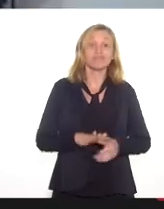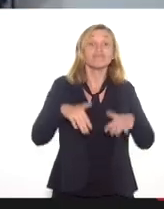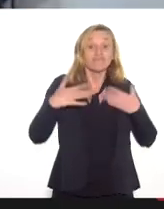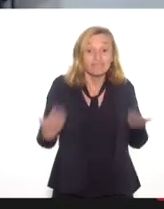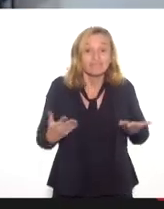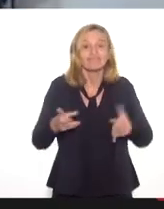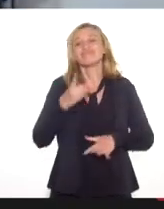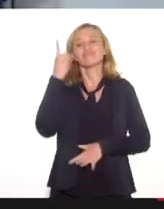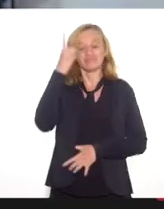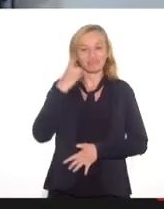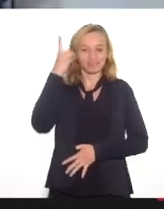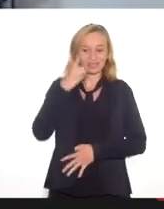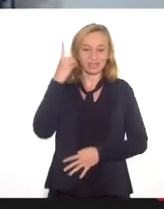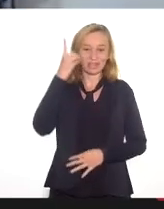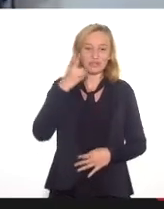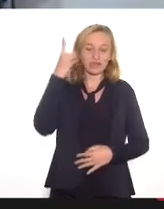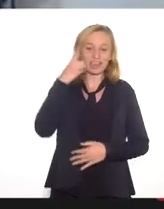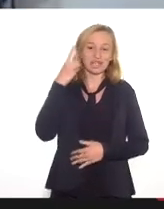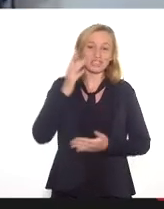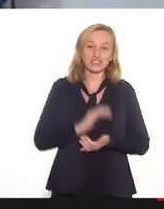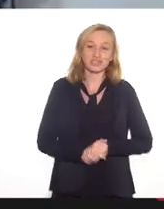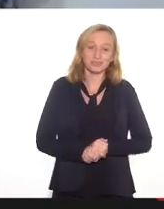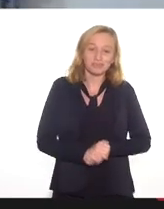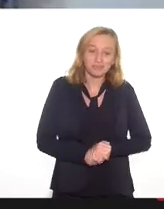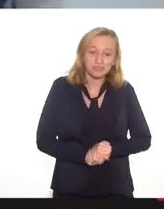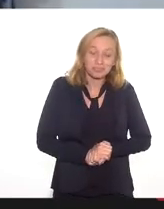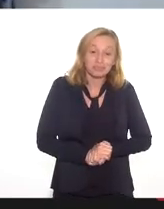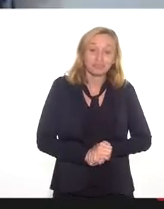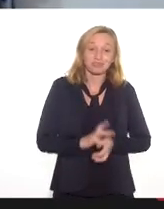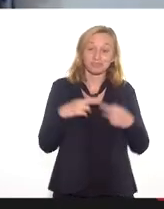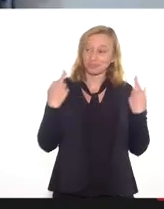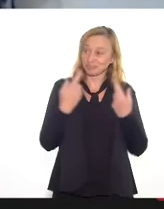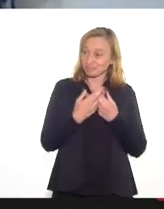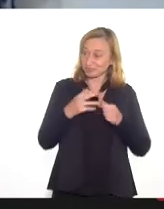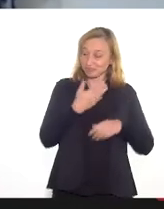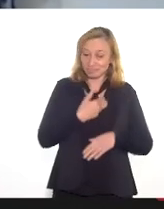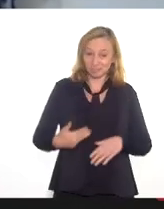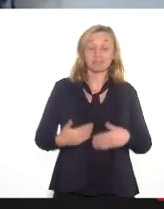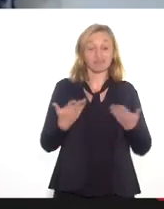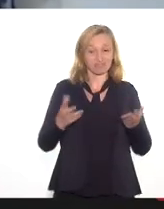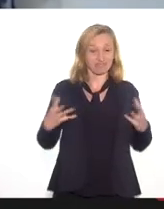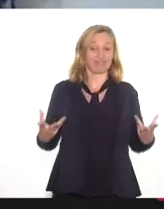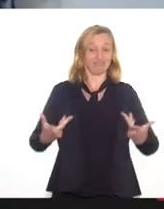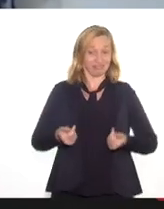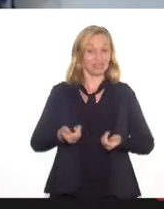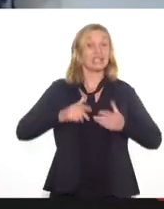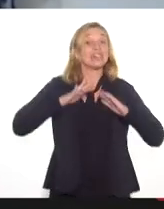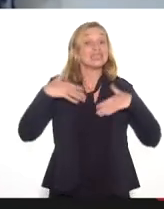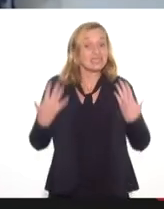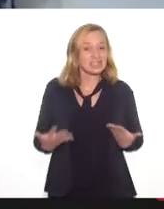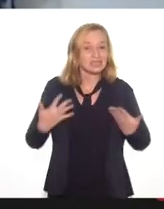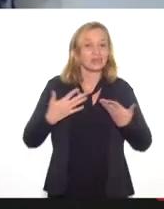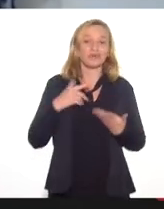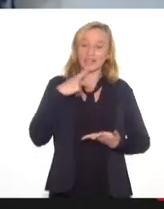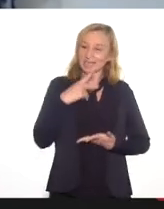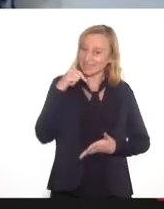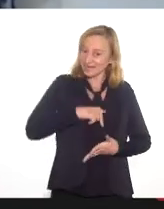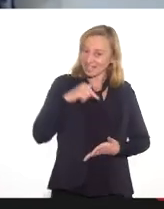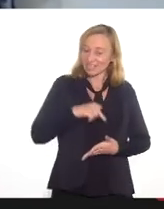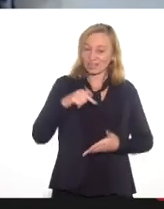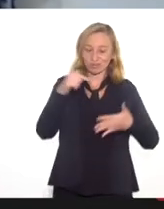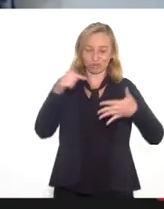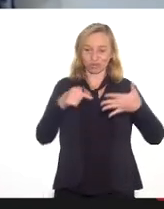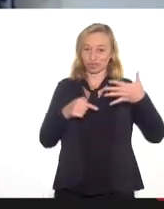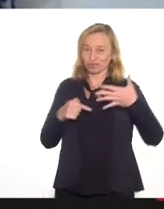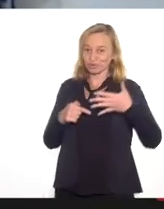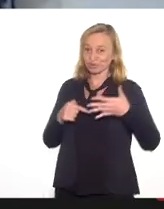deputada não se incomode eu acho que a reunião foi aqui de extraordinária qualidade então vou pegar aqui tópicos